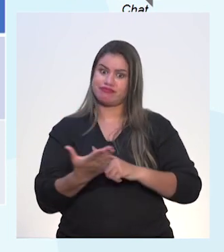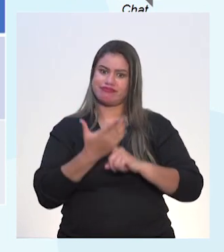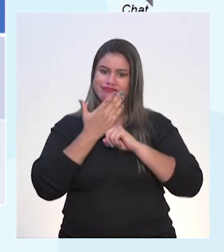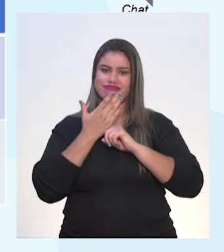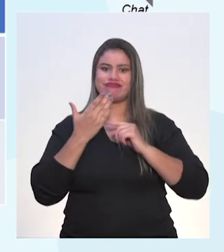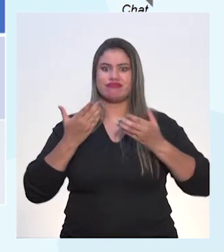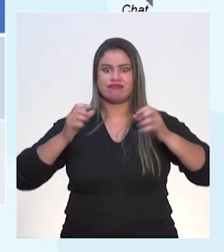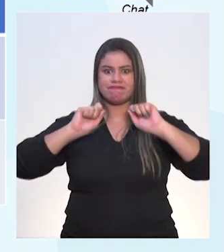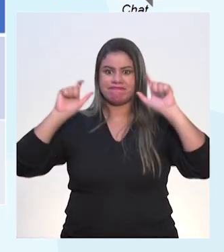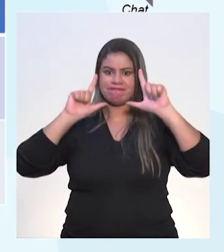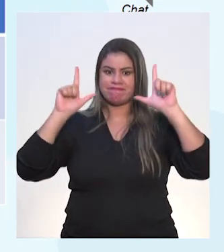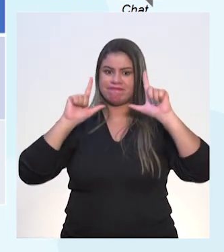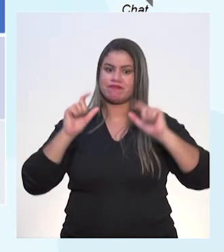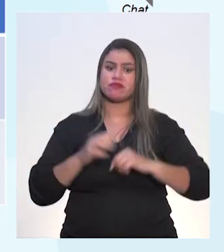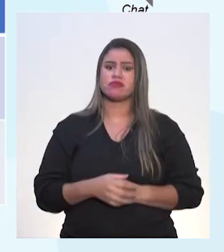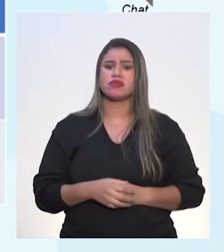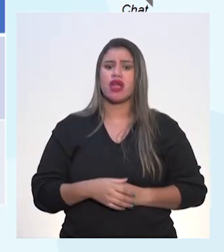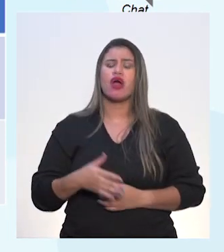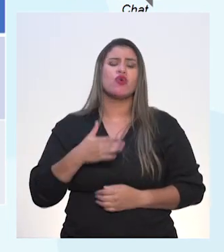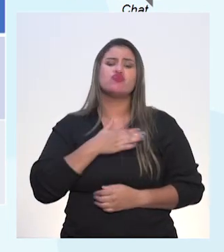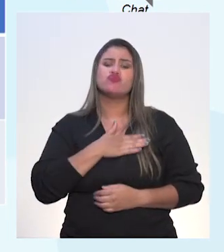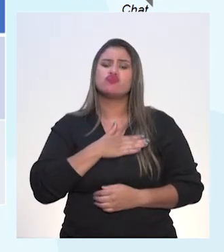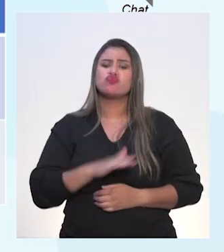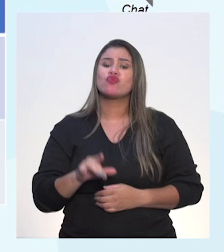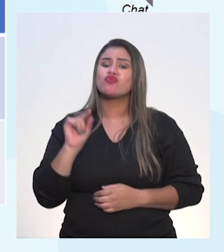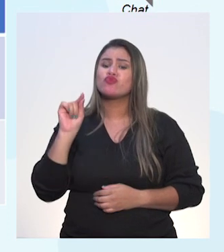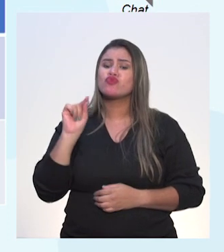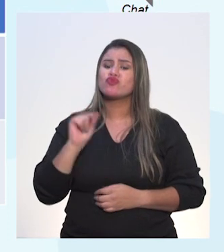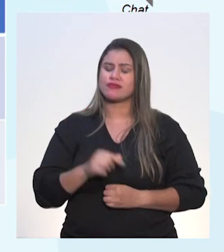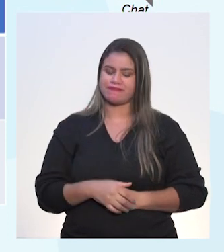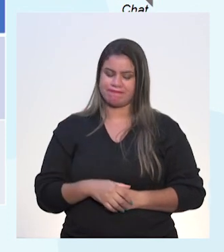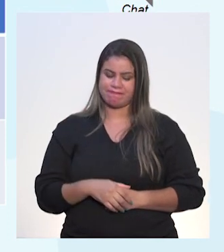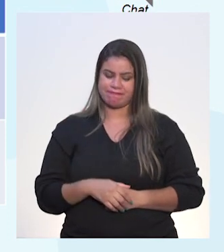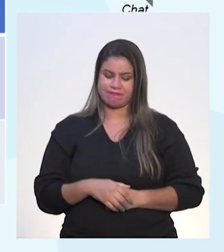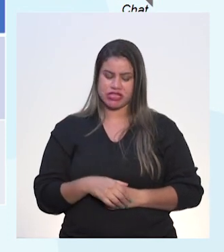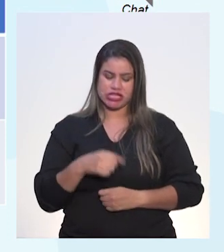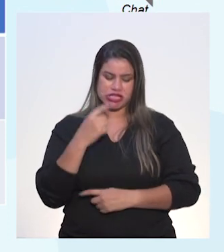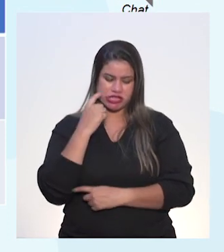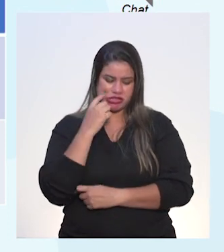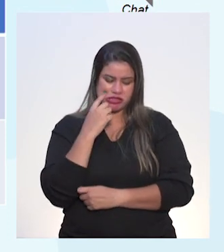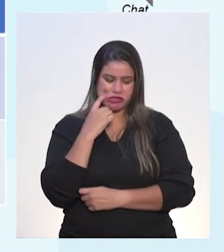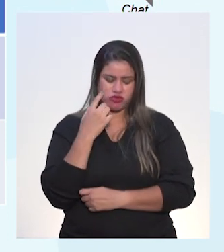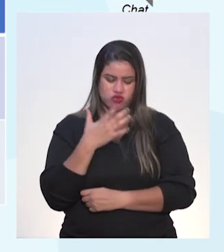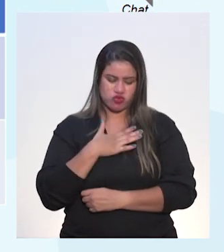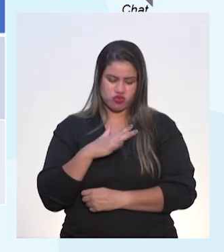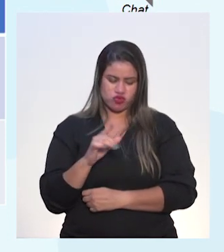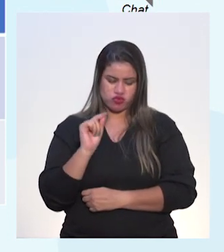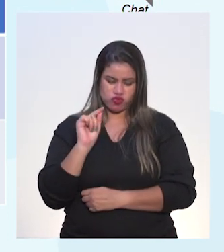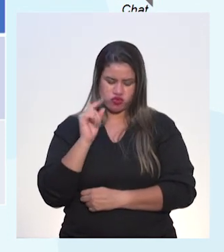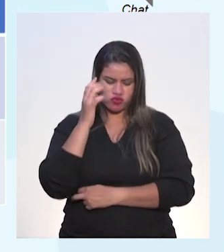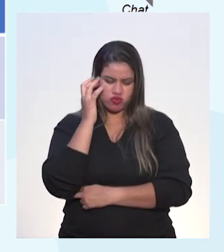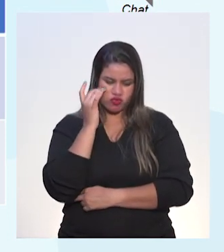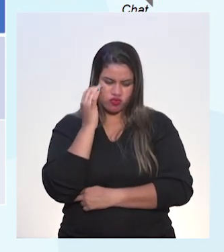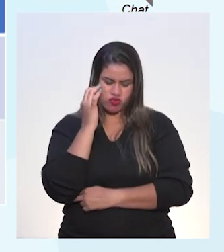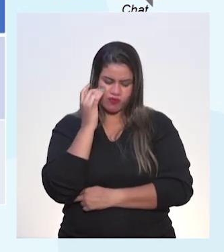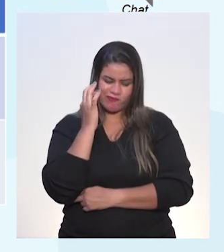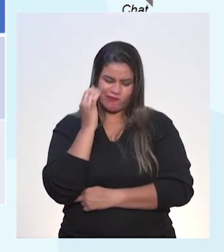né e eu não gosto de eu não gosto a